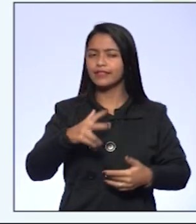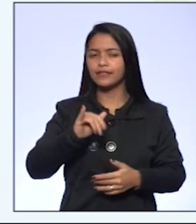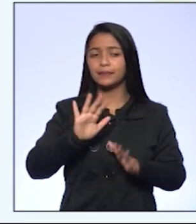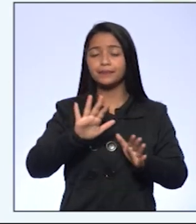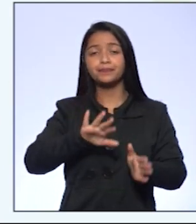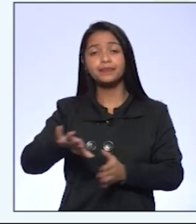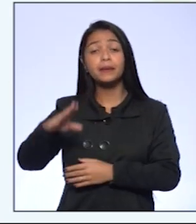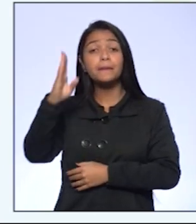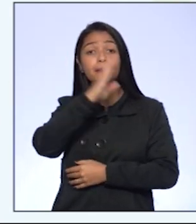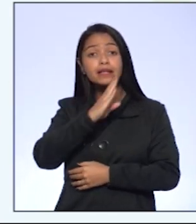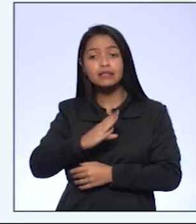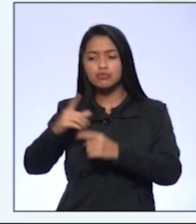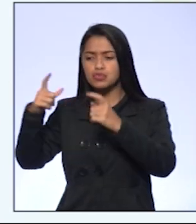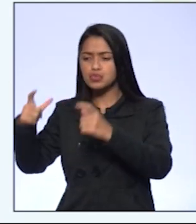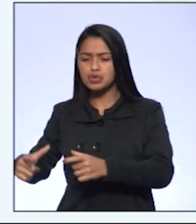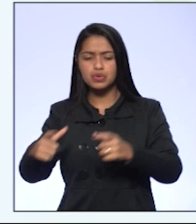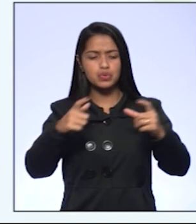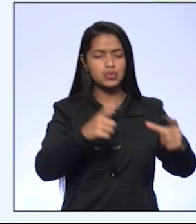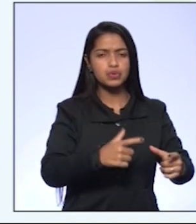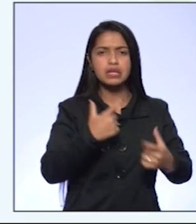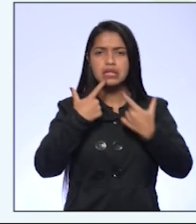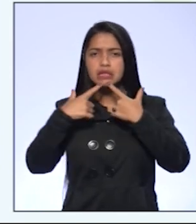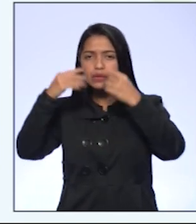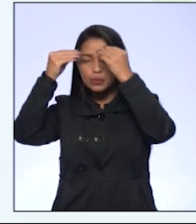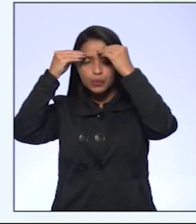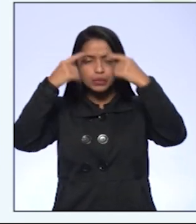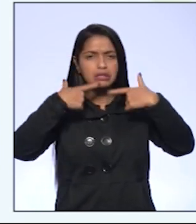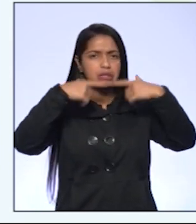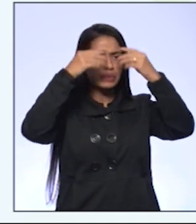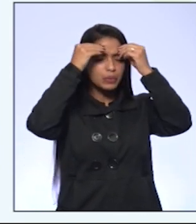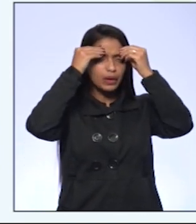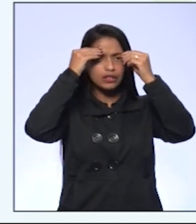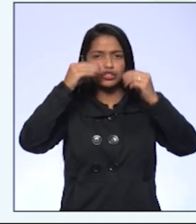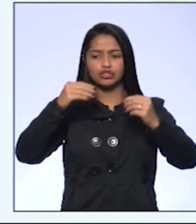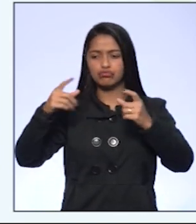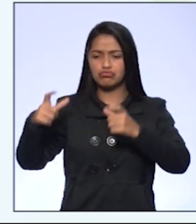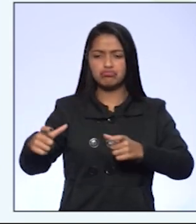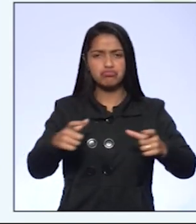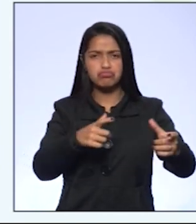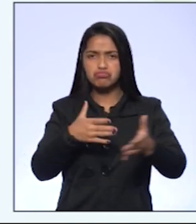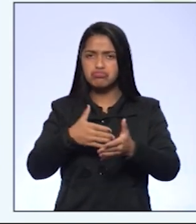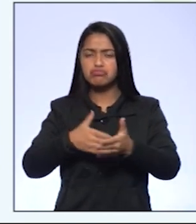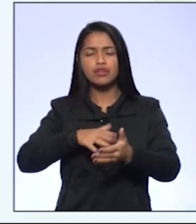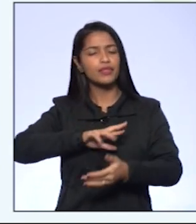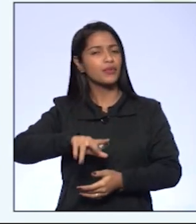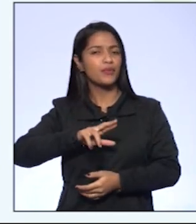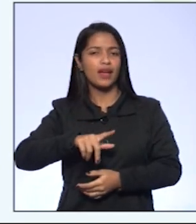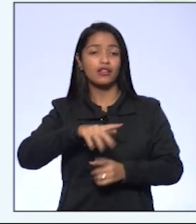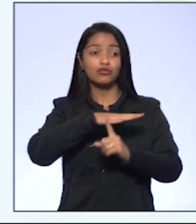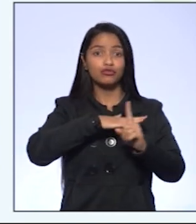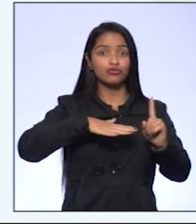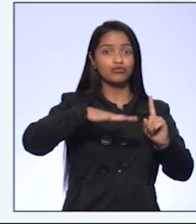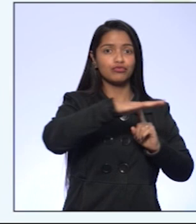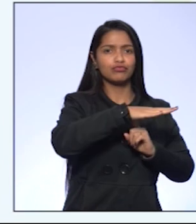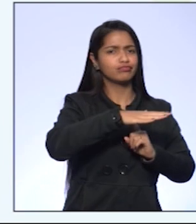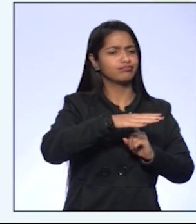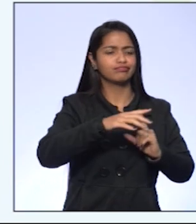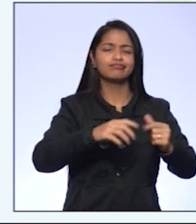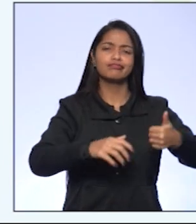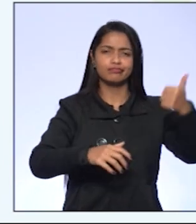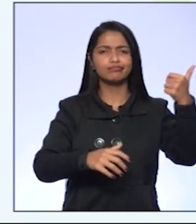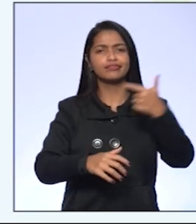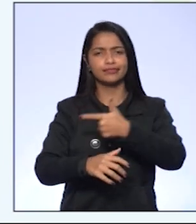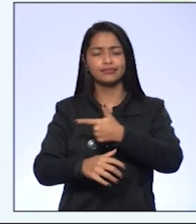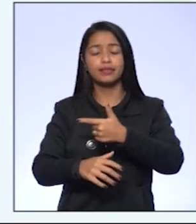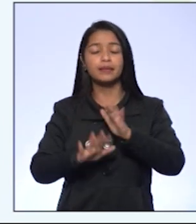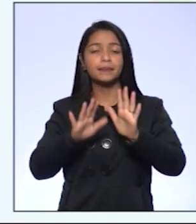dialetais no Brasil são menos geográficas que socioculturais. As diferenças na maneira de falar são maiores num determinado